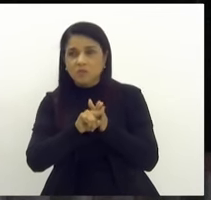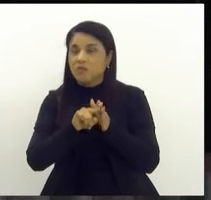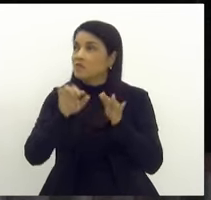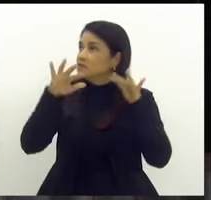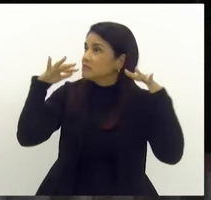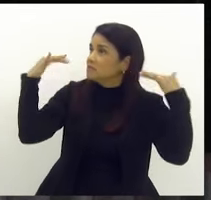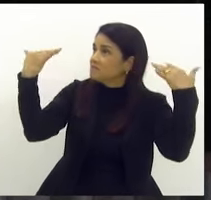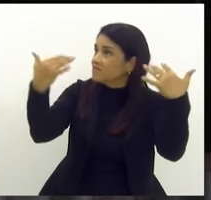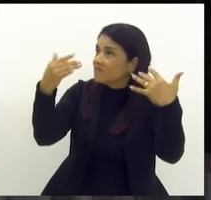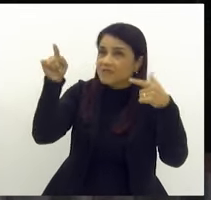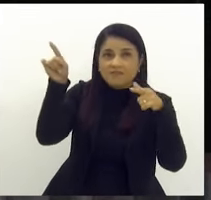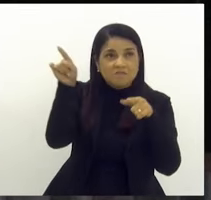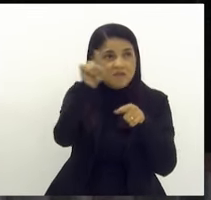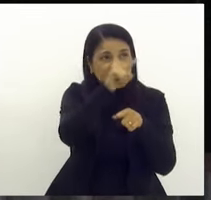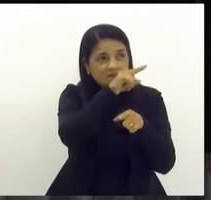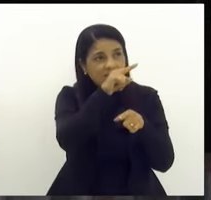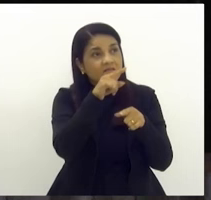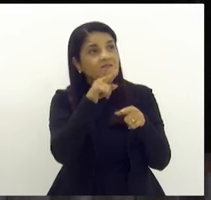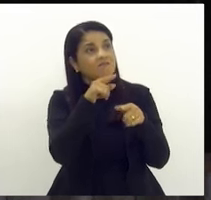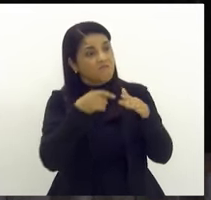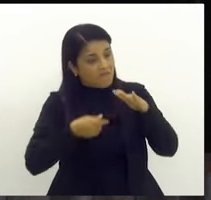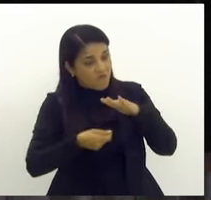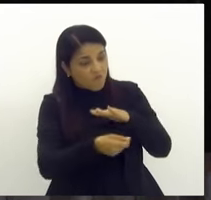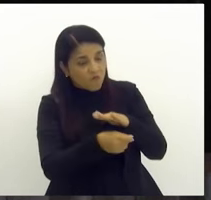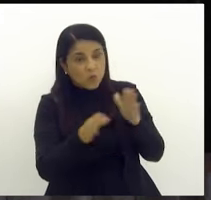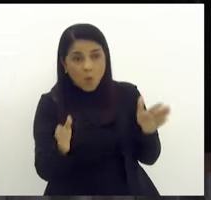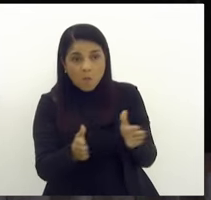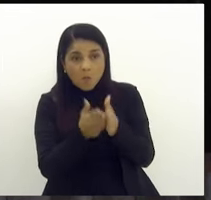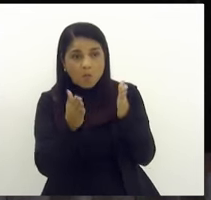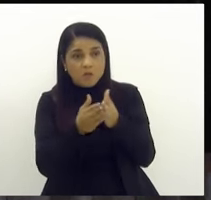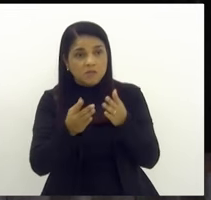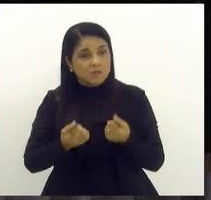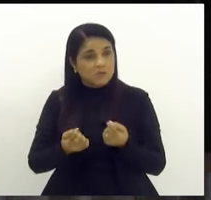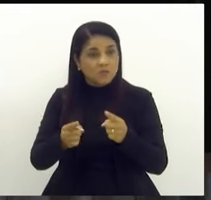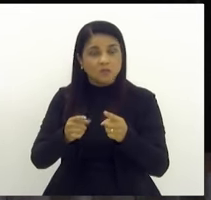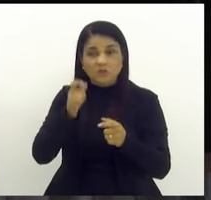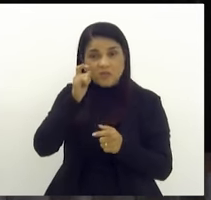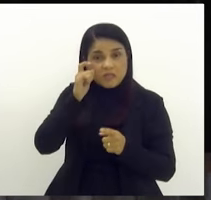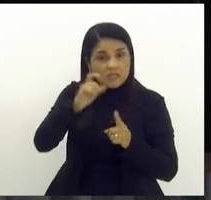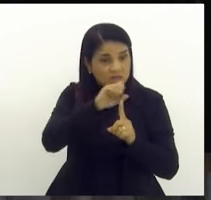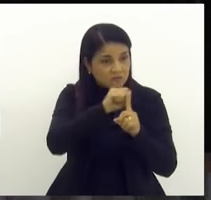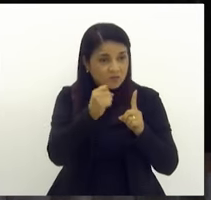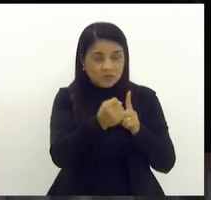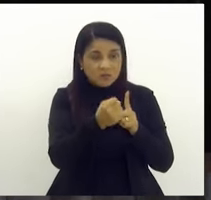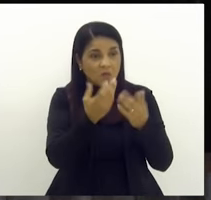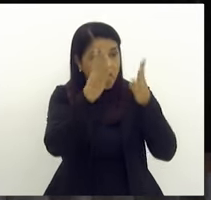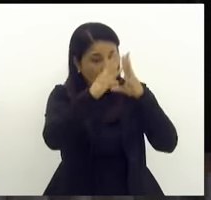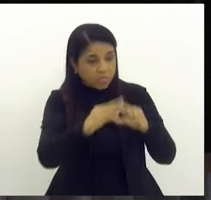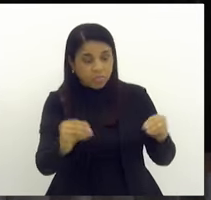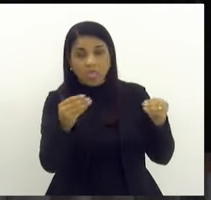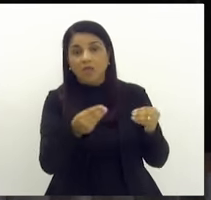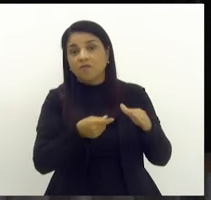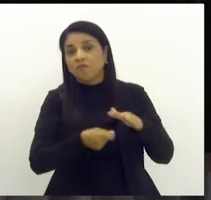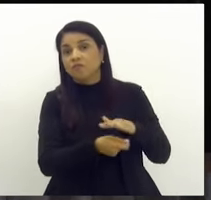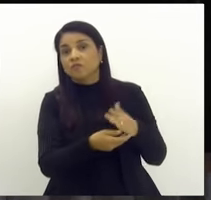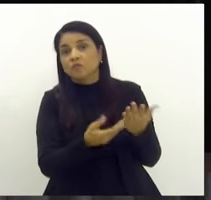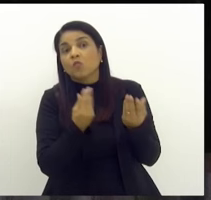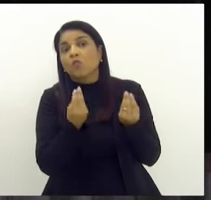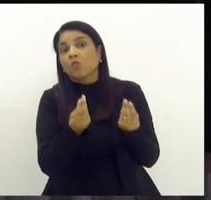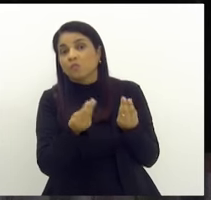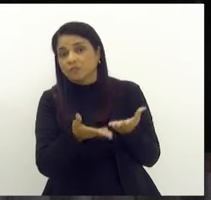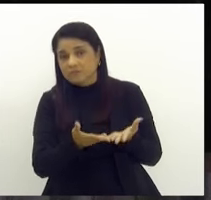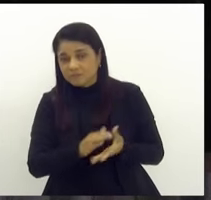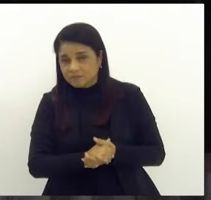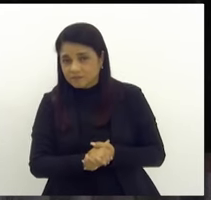fundo de combate à pobreza também é o deárea de interesse social acaba com tudo como é que vai ficar